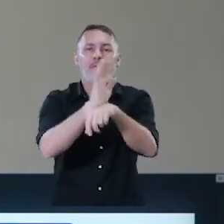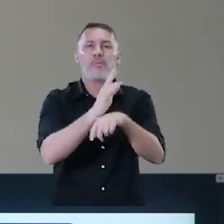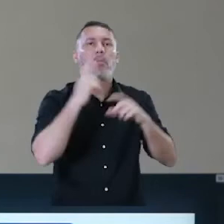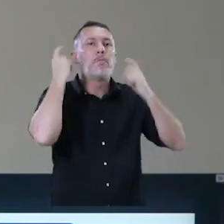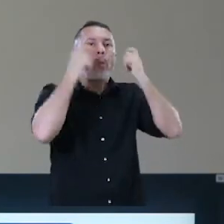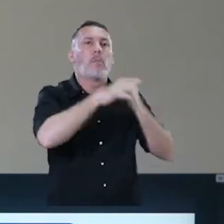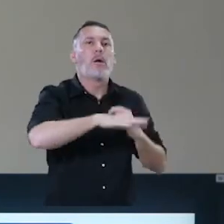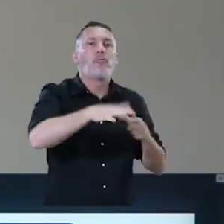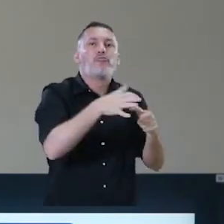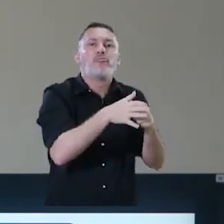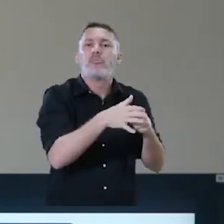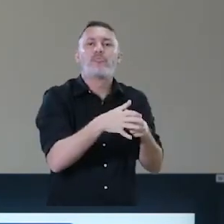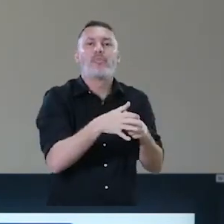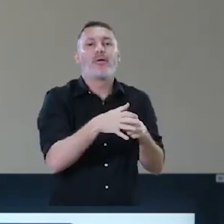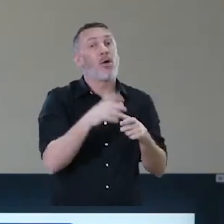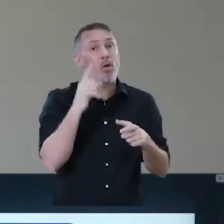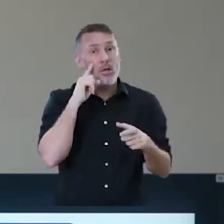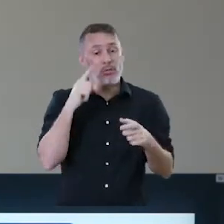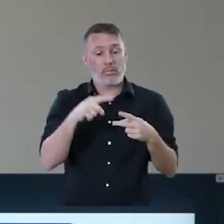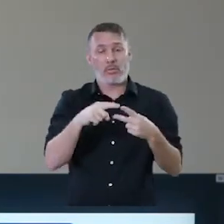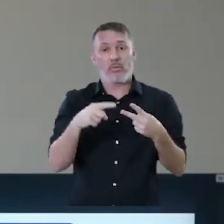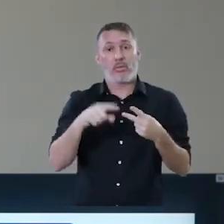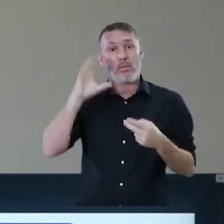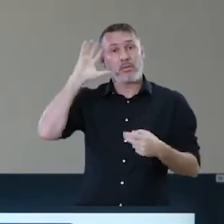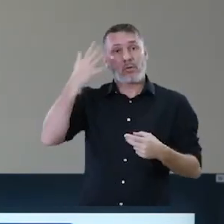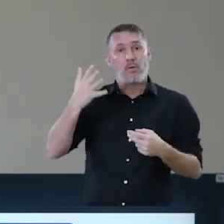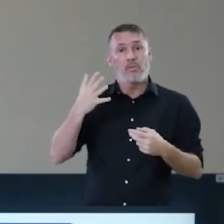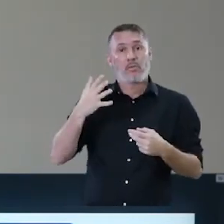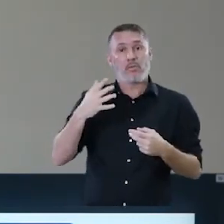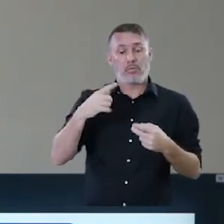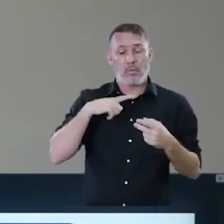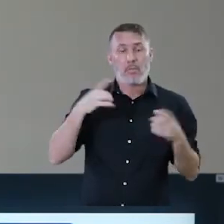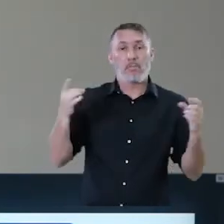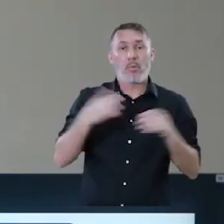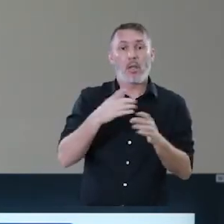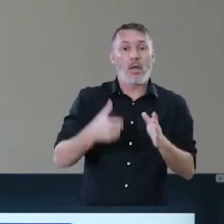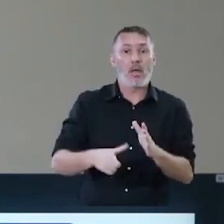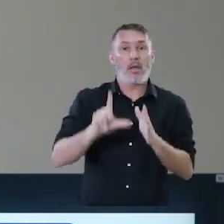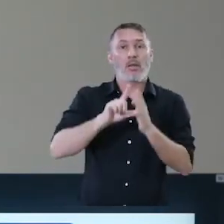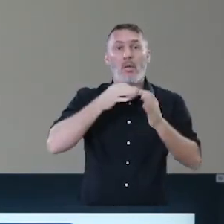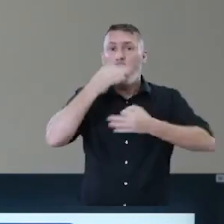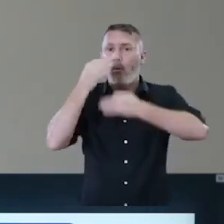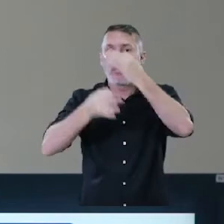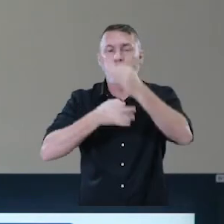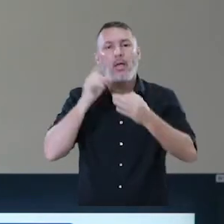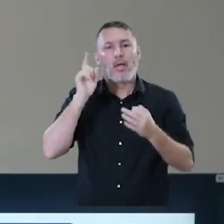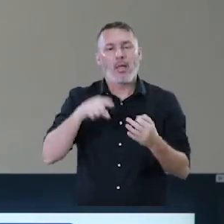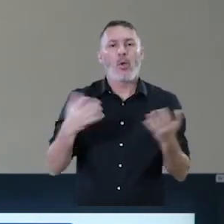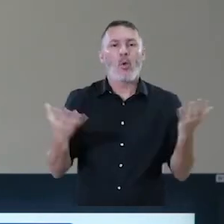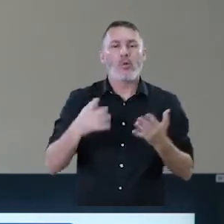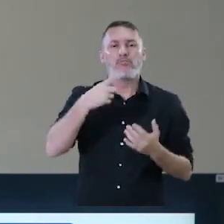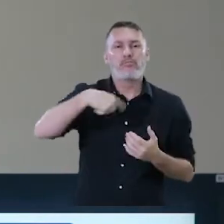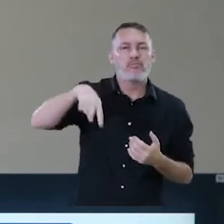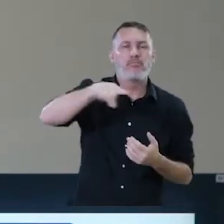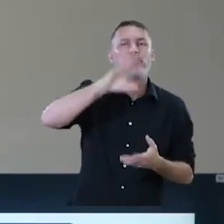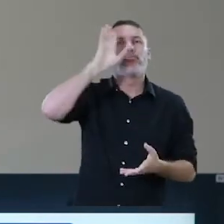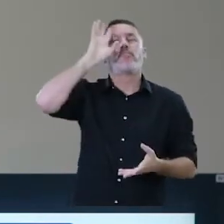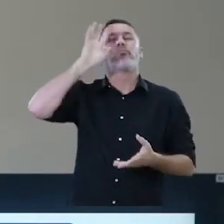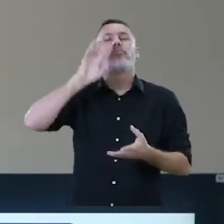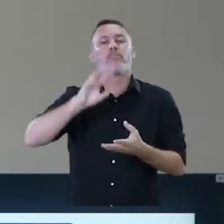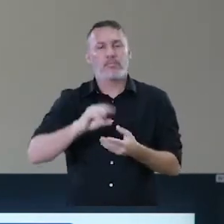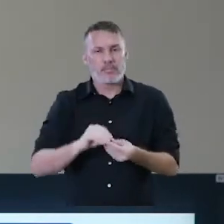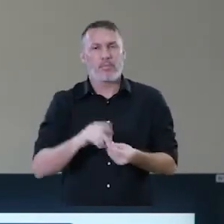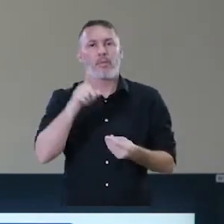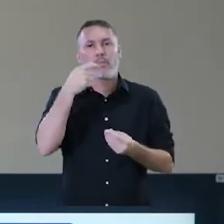vai trabalhar em outro aspecto. Contextualização, tema e tese e antecipação argumentativa. São as partes que